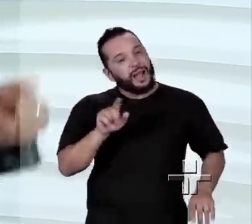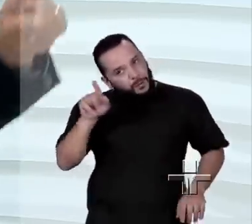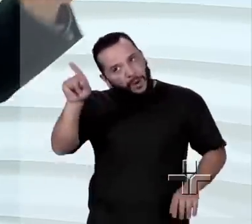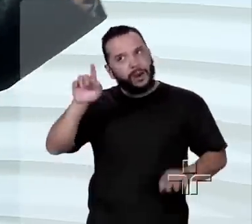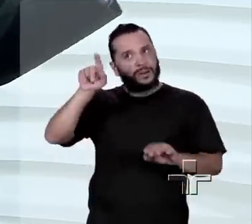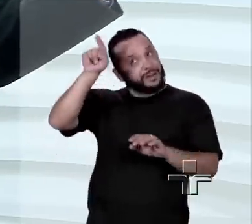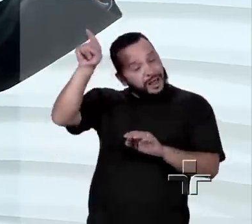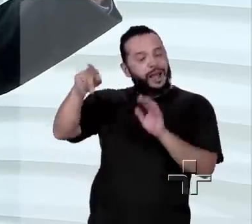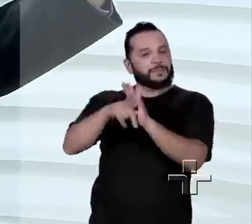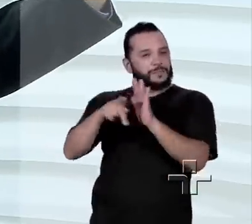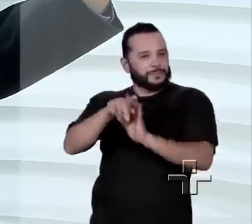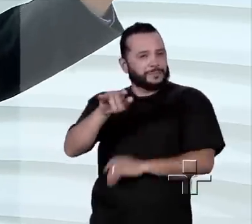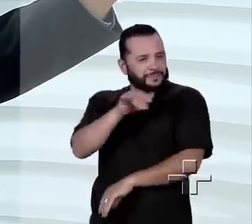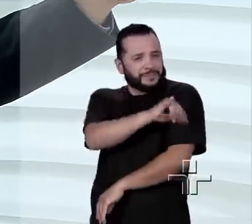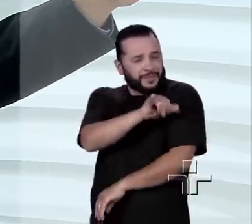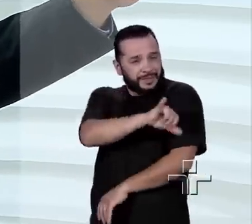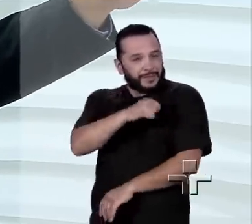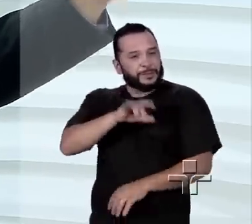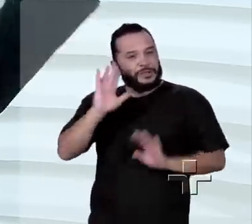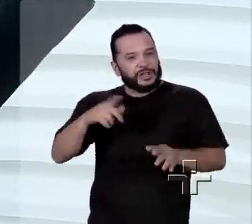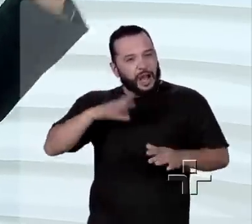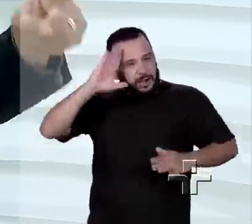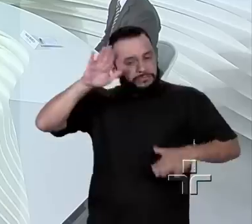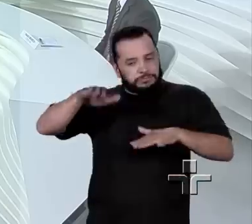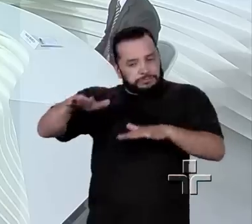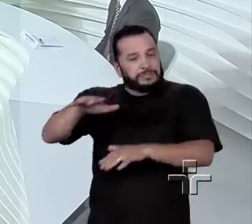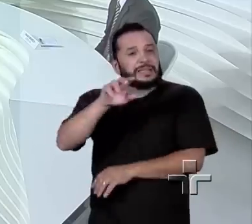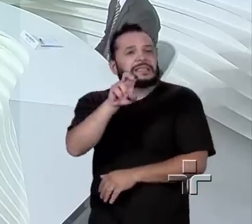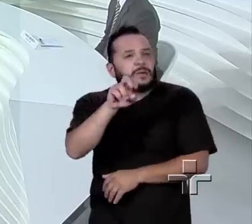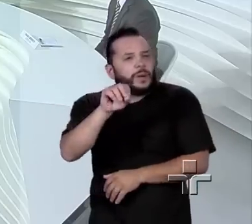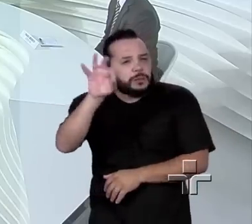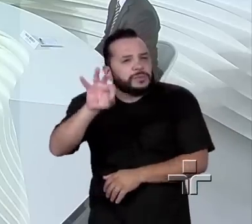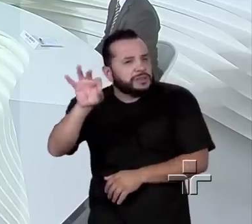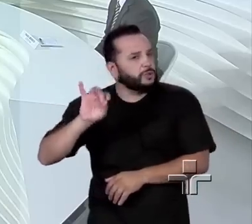você vai ficar com a chave do cofre do Estado? Deu o que já deu.